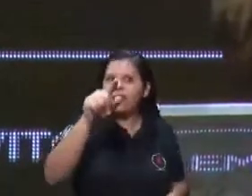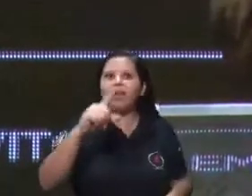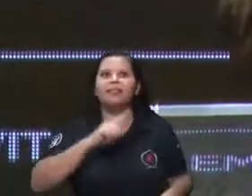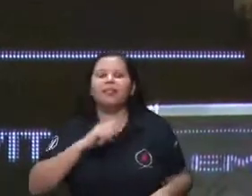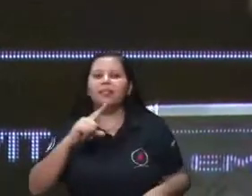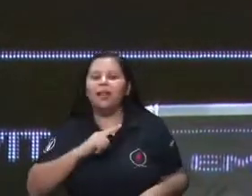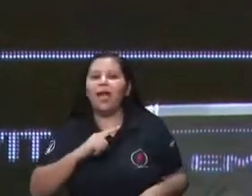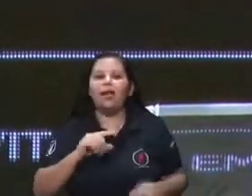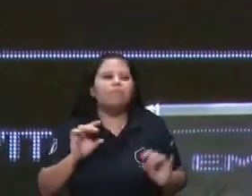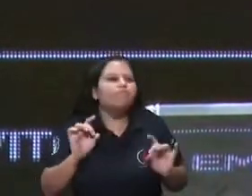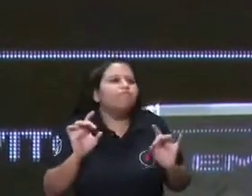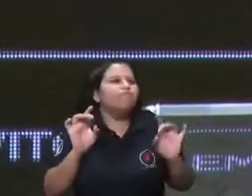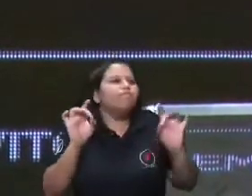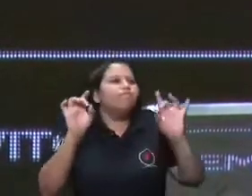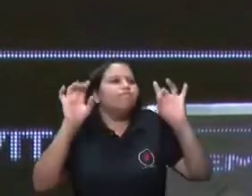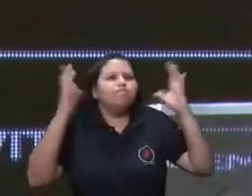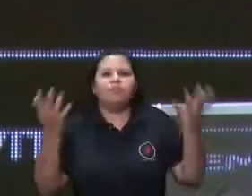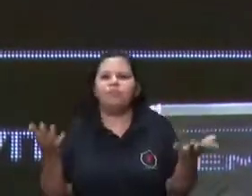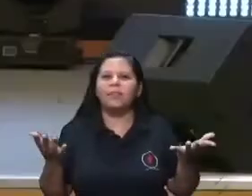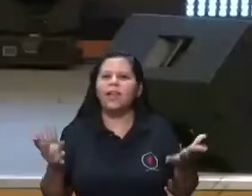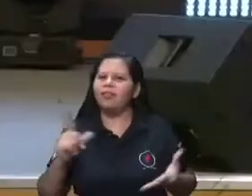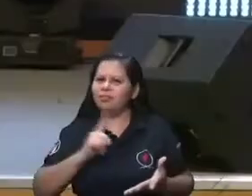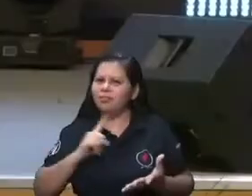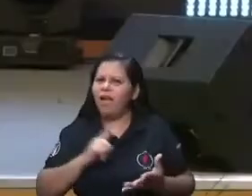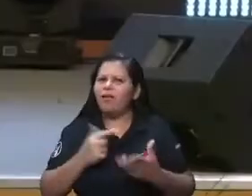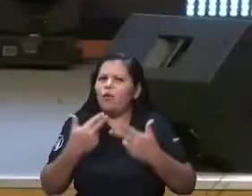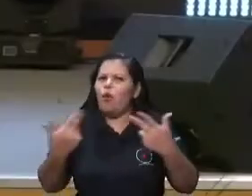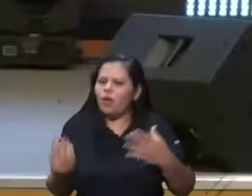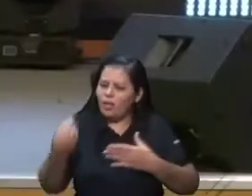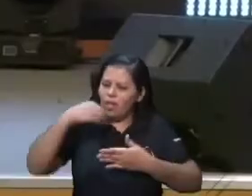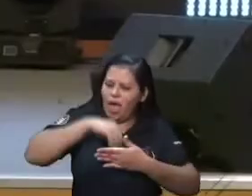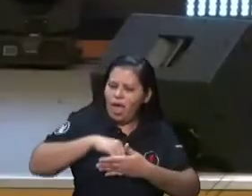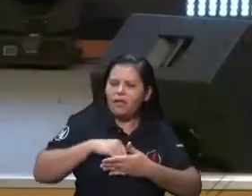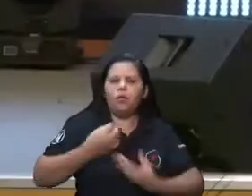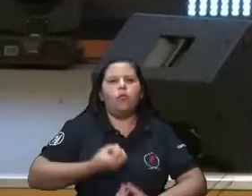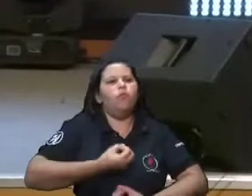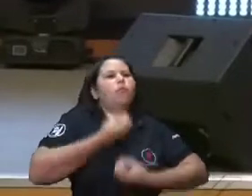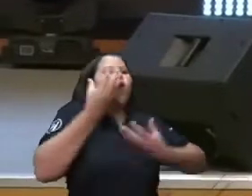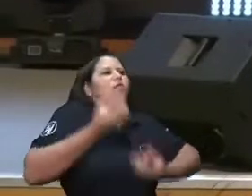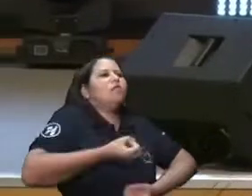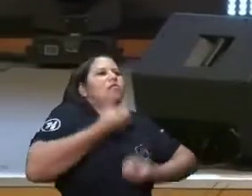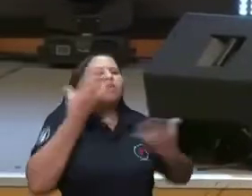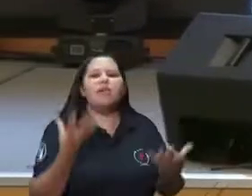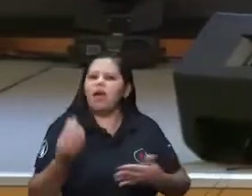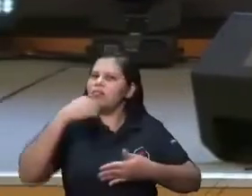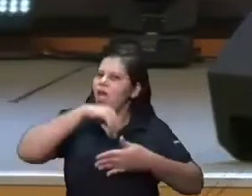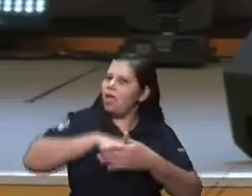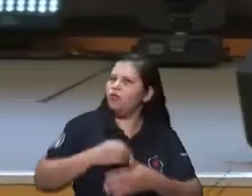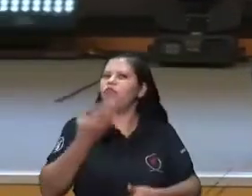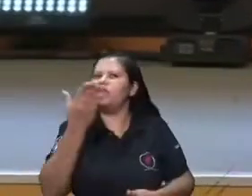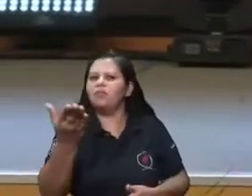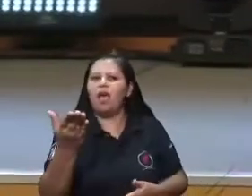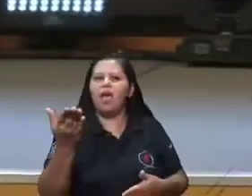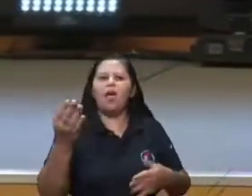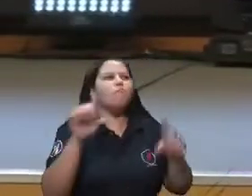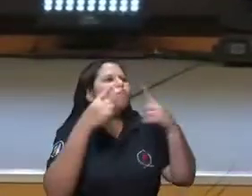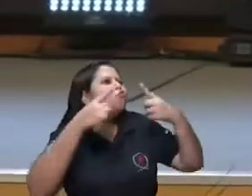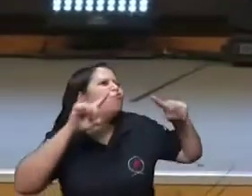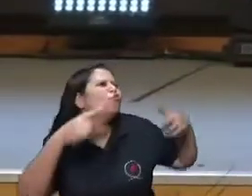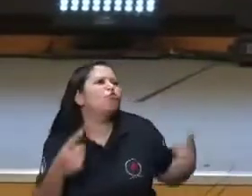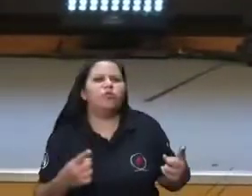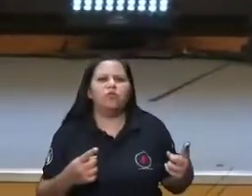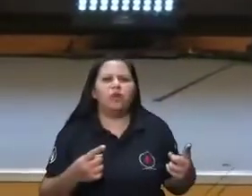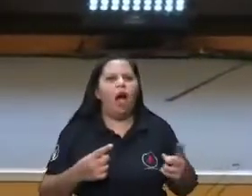Existem canções aí dentro de você, existem poesias aí dentro de você, existem mensagens